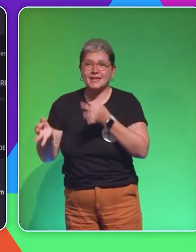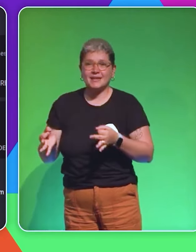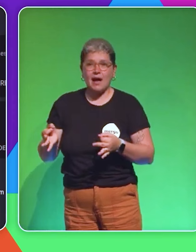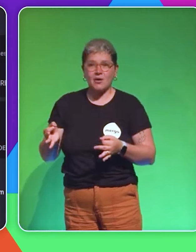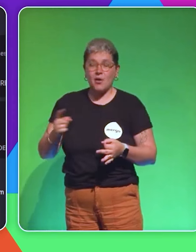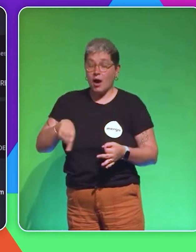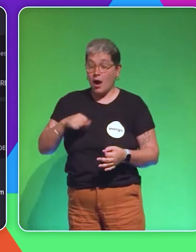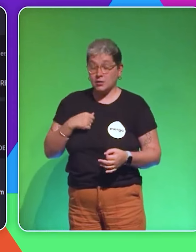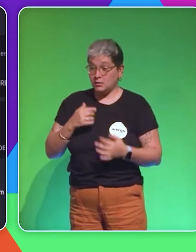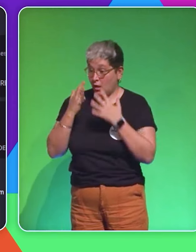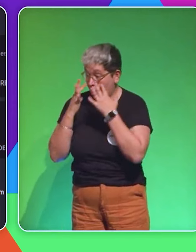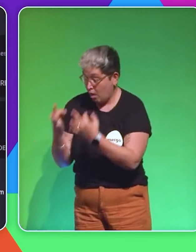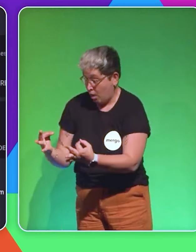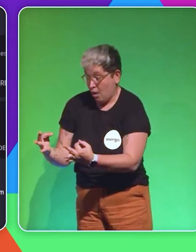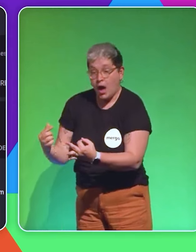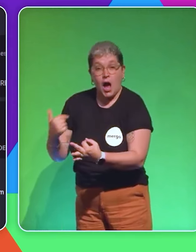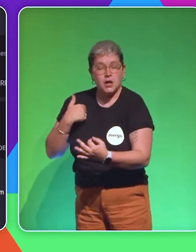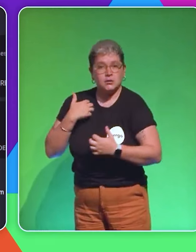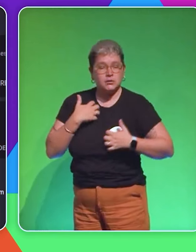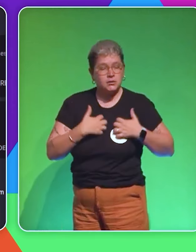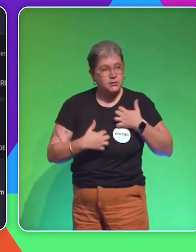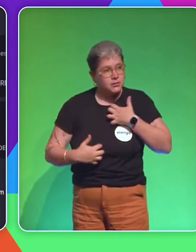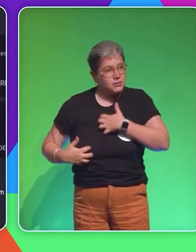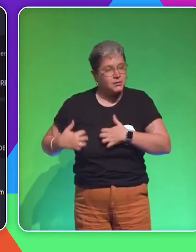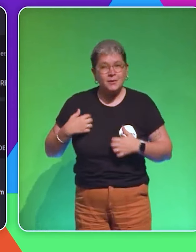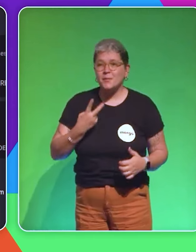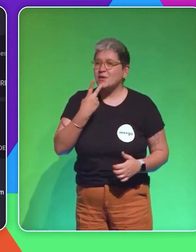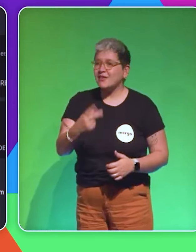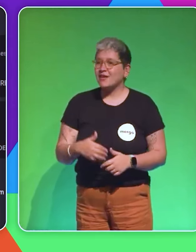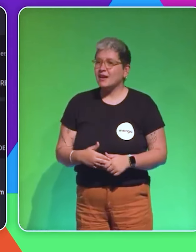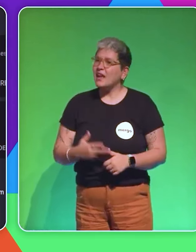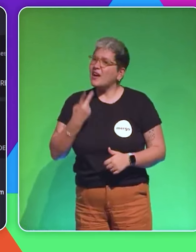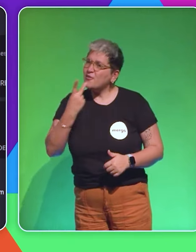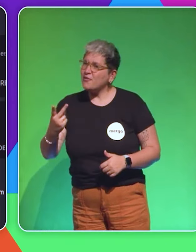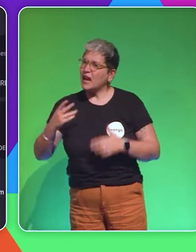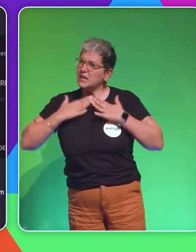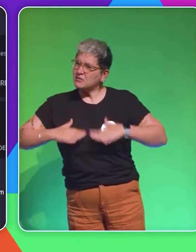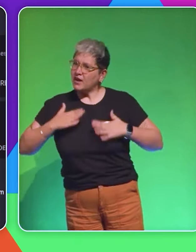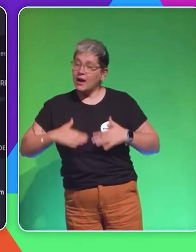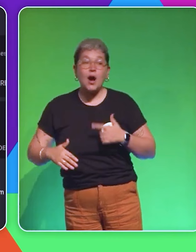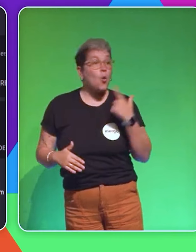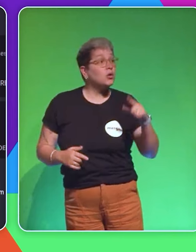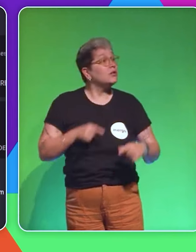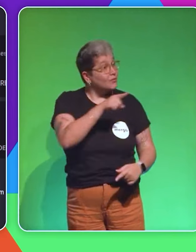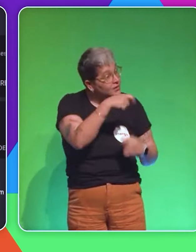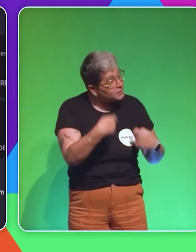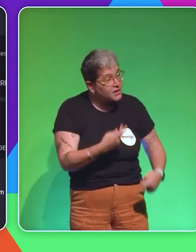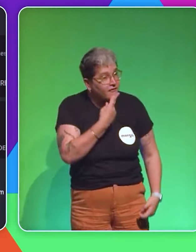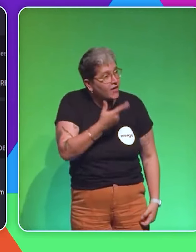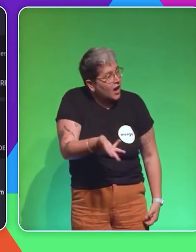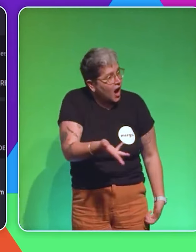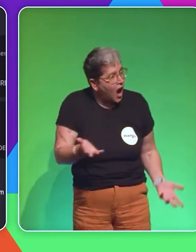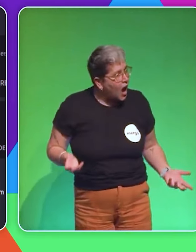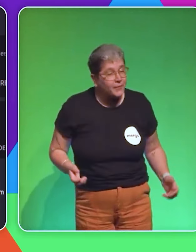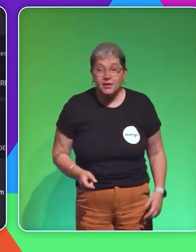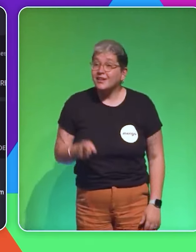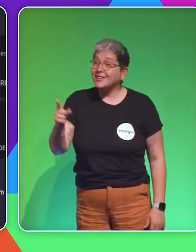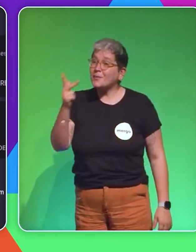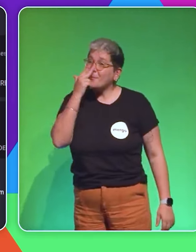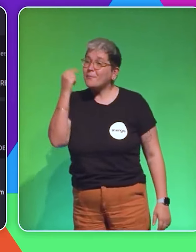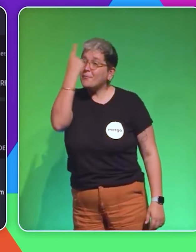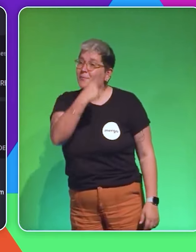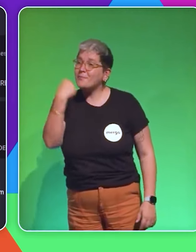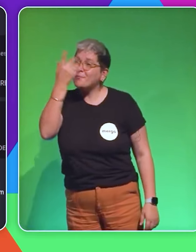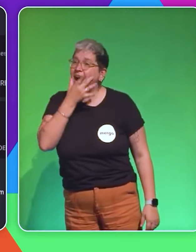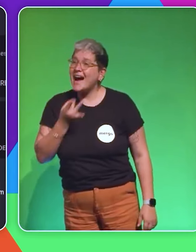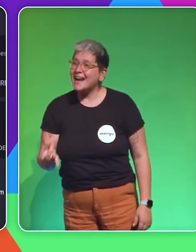comentários a gente fica doido né porque um fala assim fala mais devagar a o outro fala fala mais rápido aí falam que você parece com não sei quem falando que você